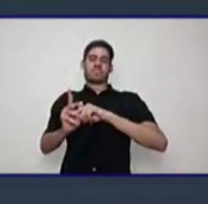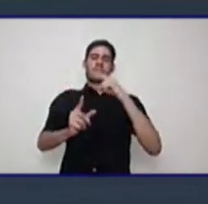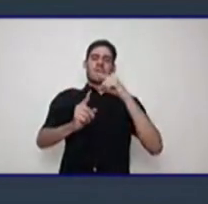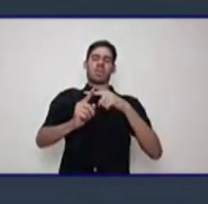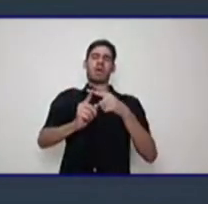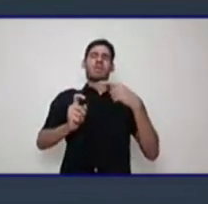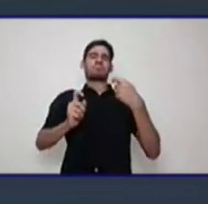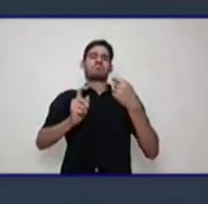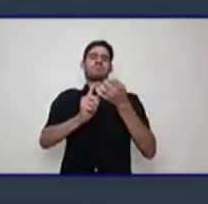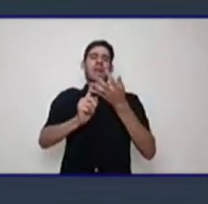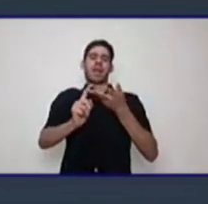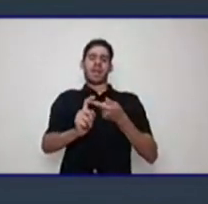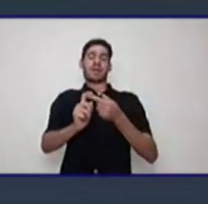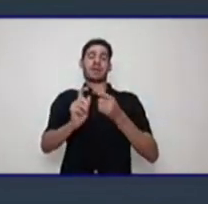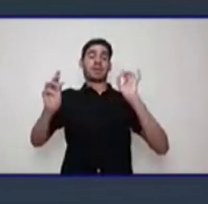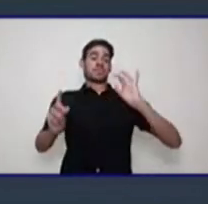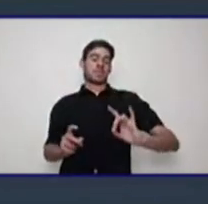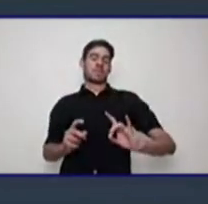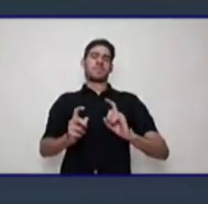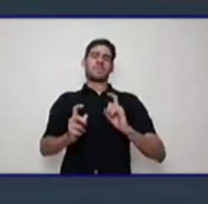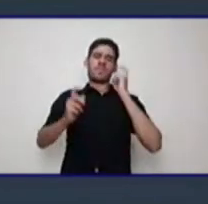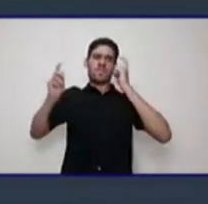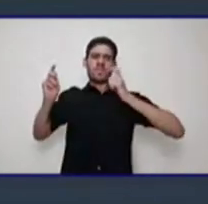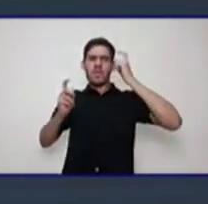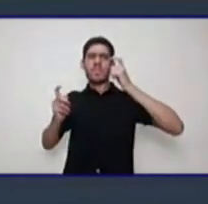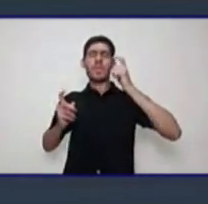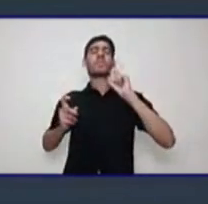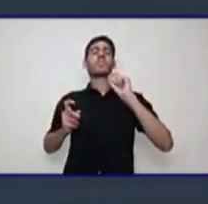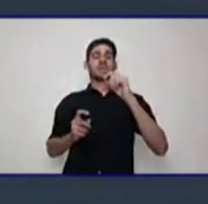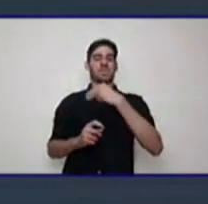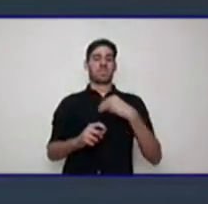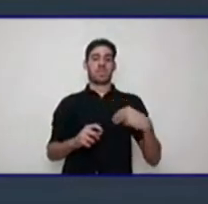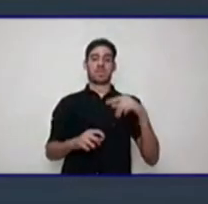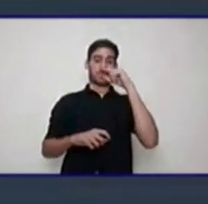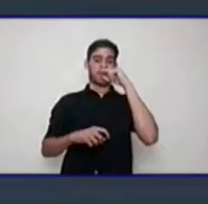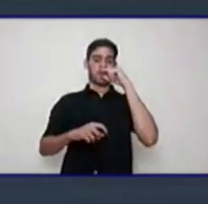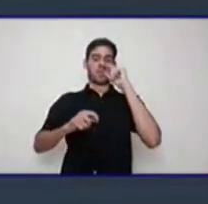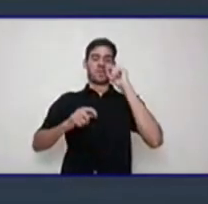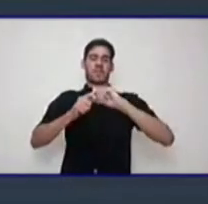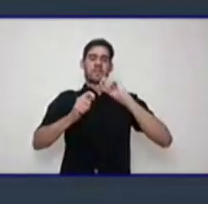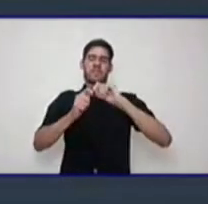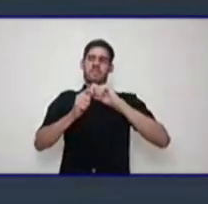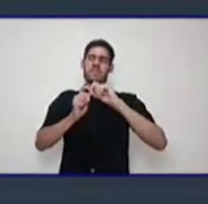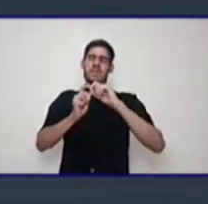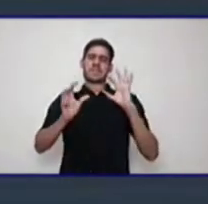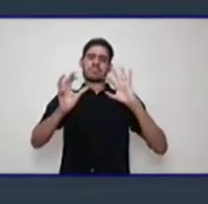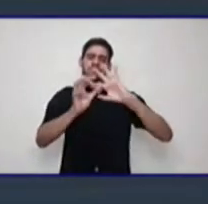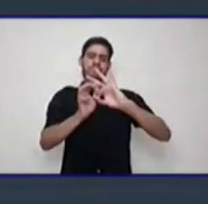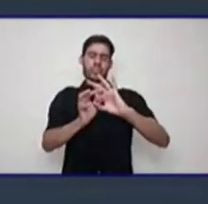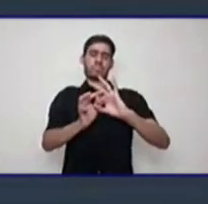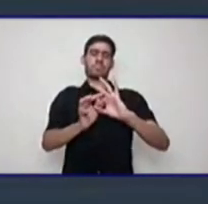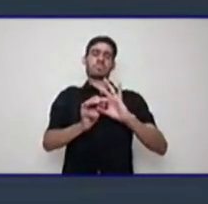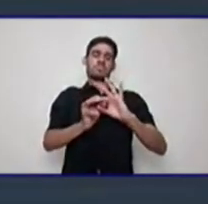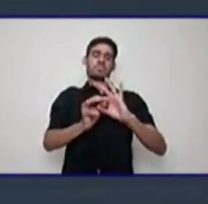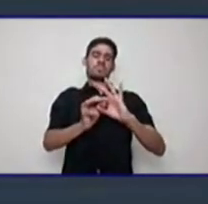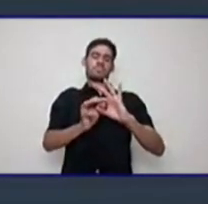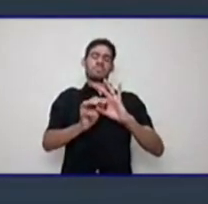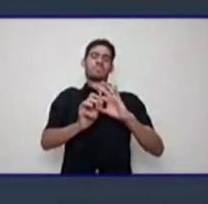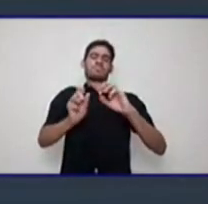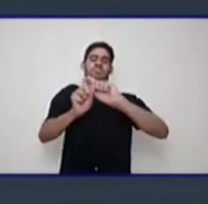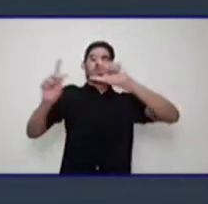requisitos são específicos. Daí a preocupação do ministro Fachin de fazer aquela correlação com os outdoors.